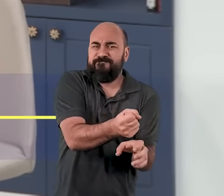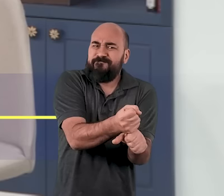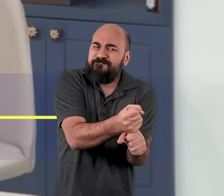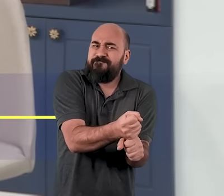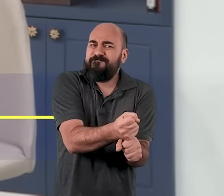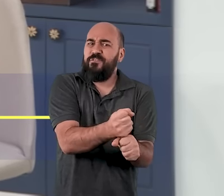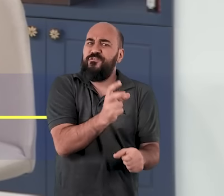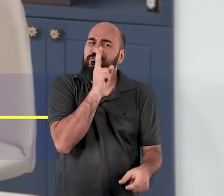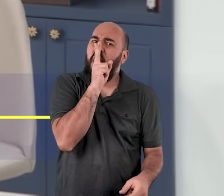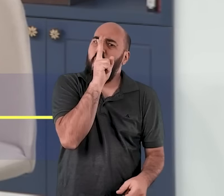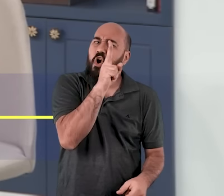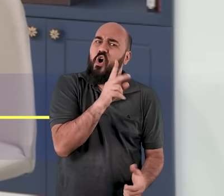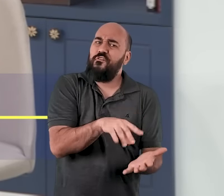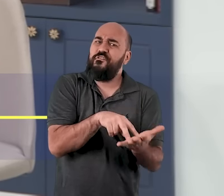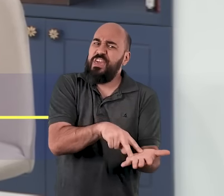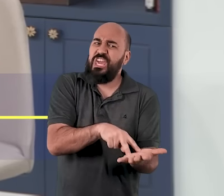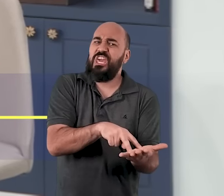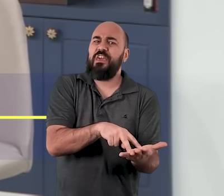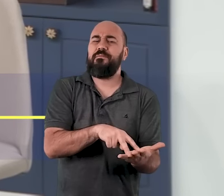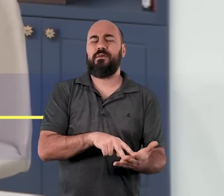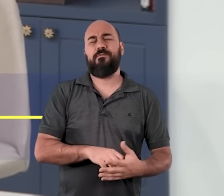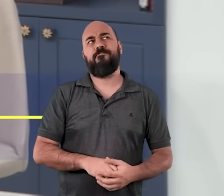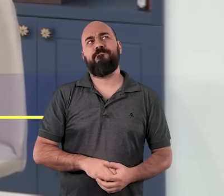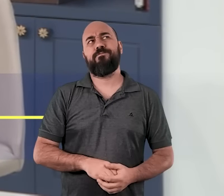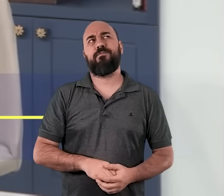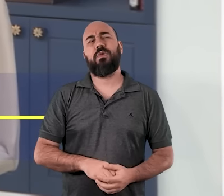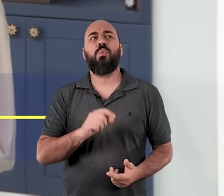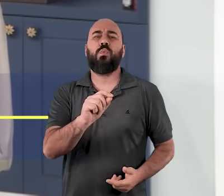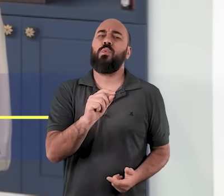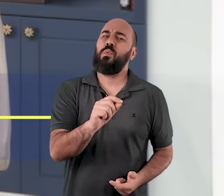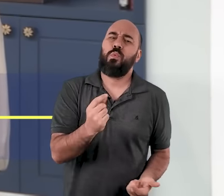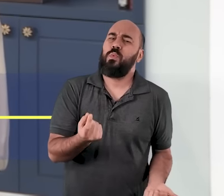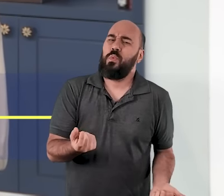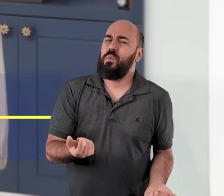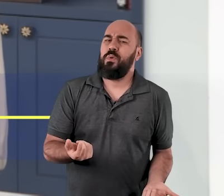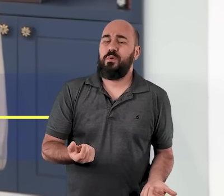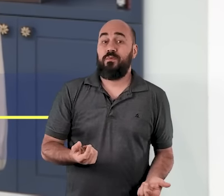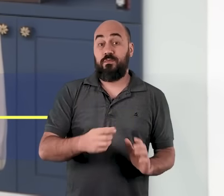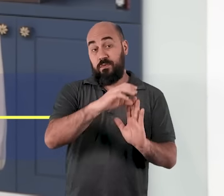ouvidas, a questão é que, no capítulo 1,